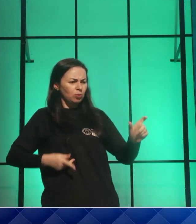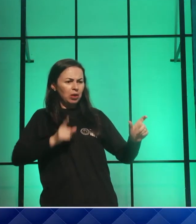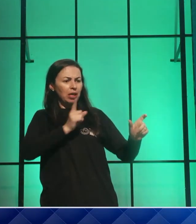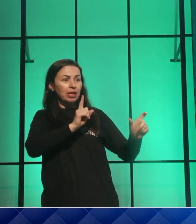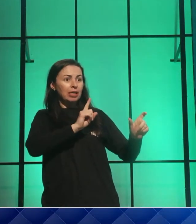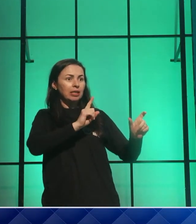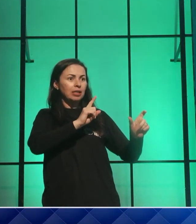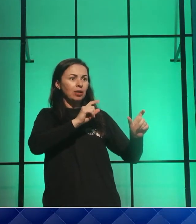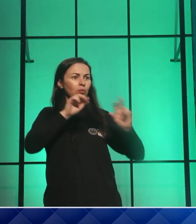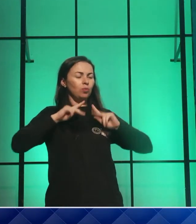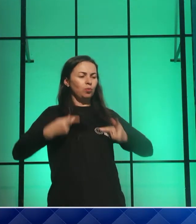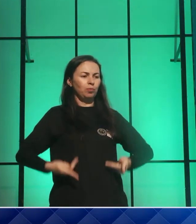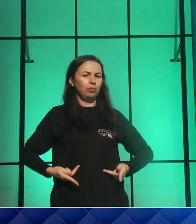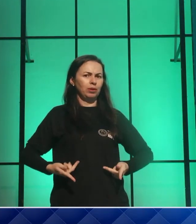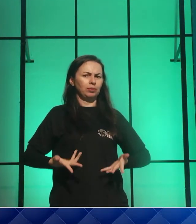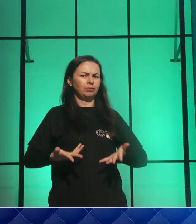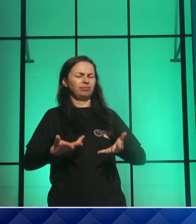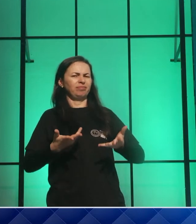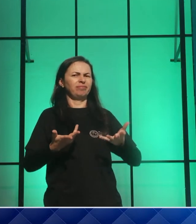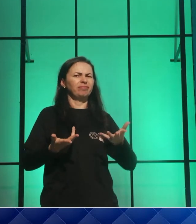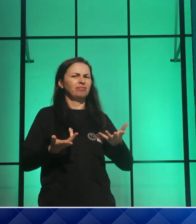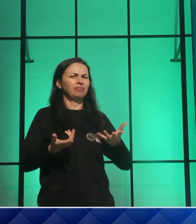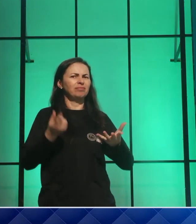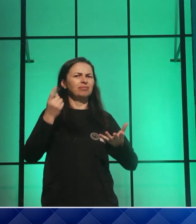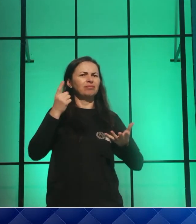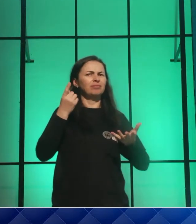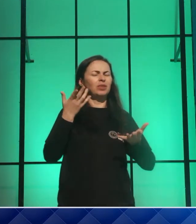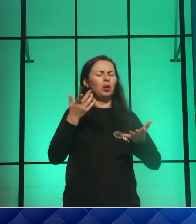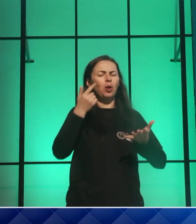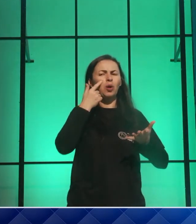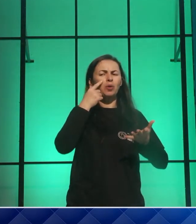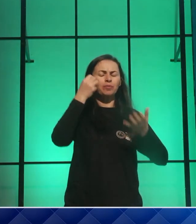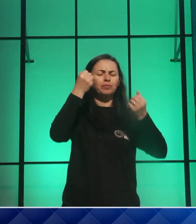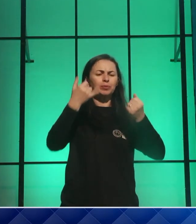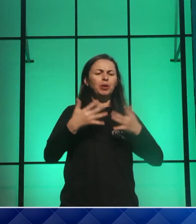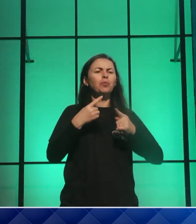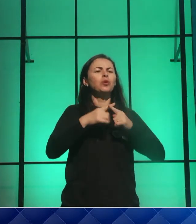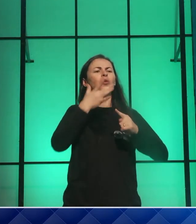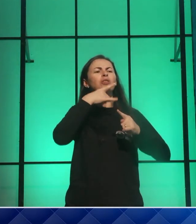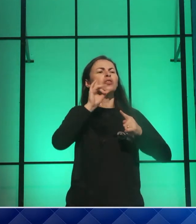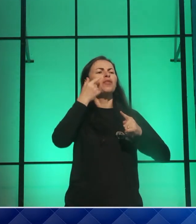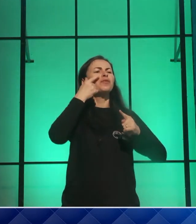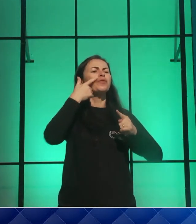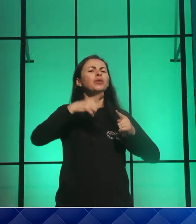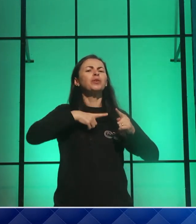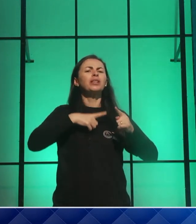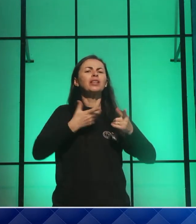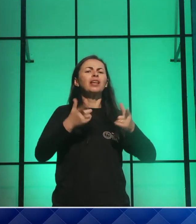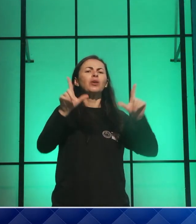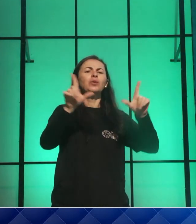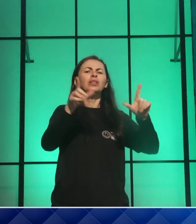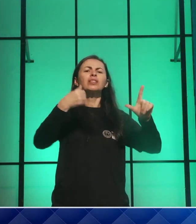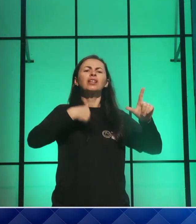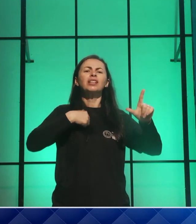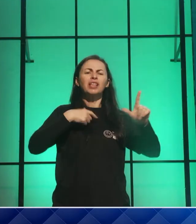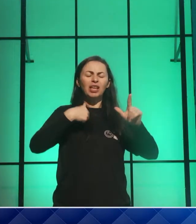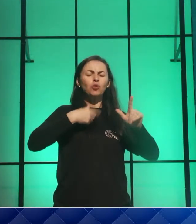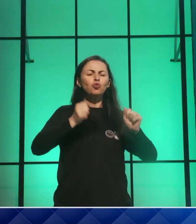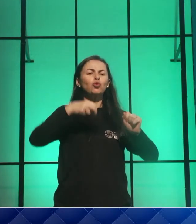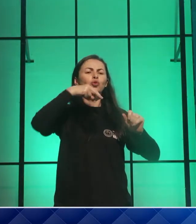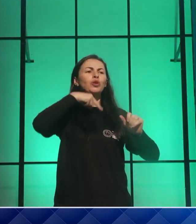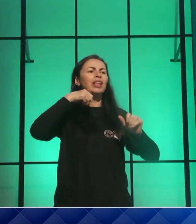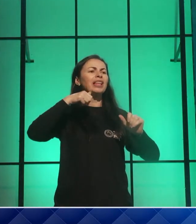humano. Uma ilustração bem bobinha, mas você já deve ter assistido o desenho, eu já assisti com as minhas netas, Kung